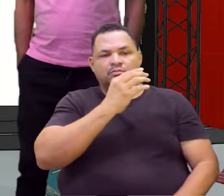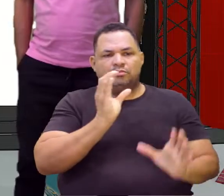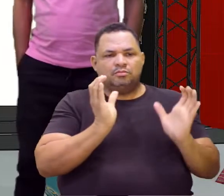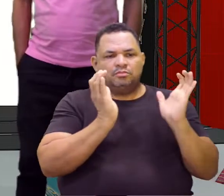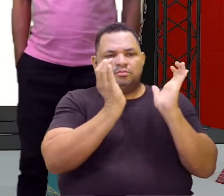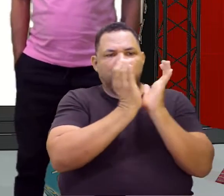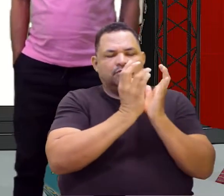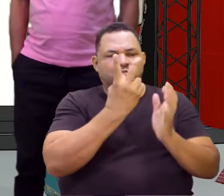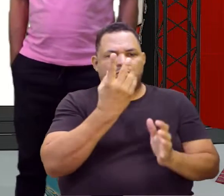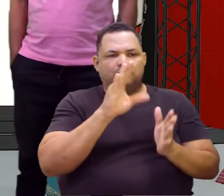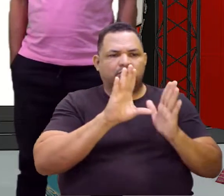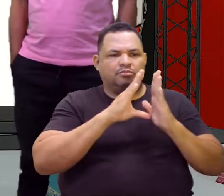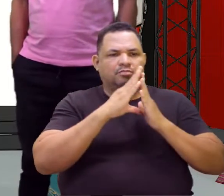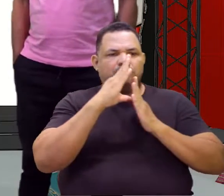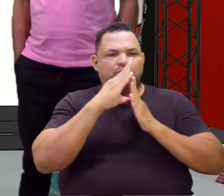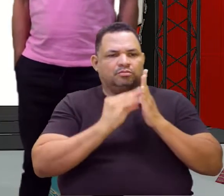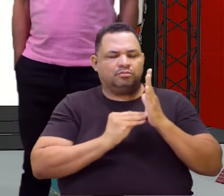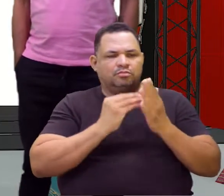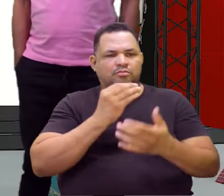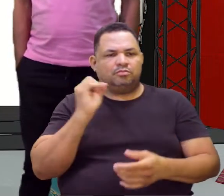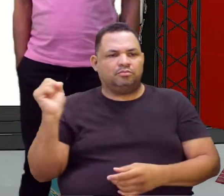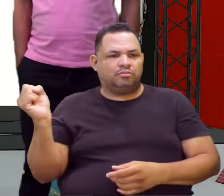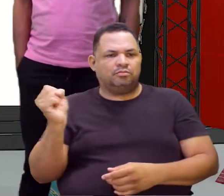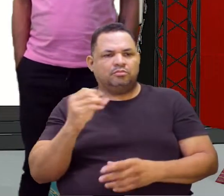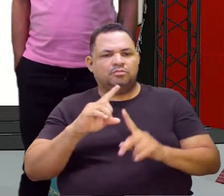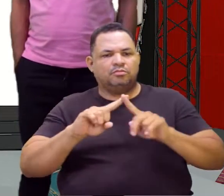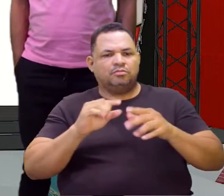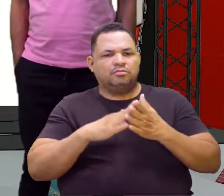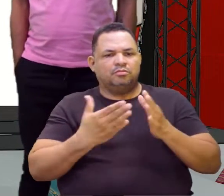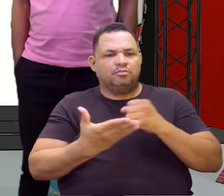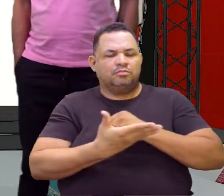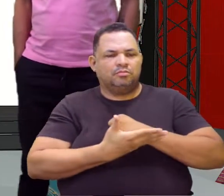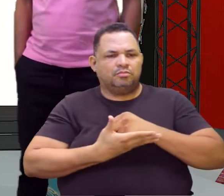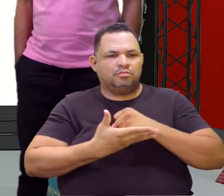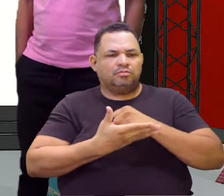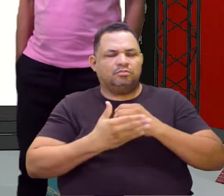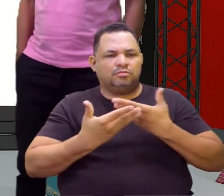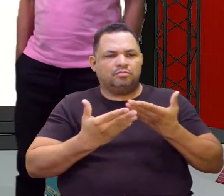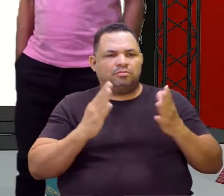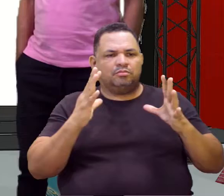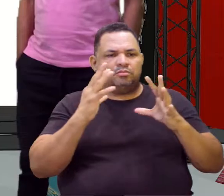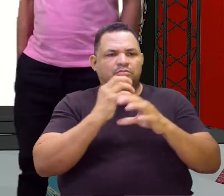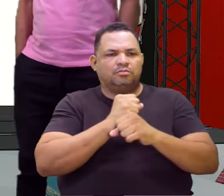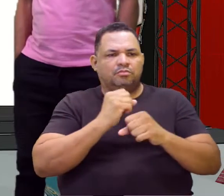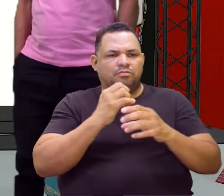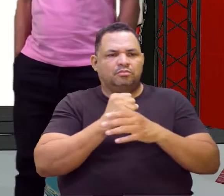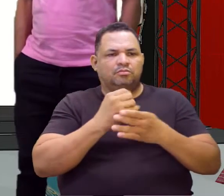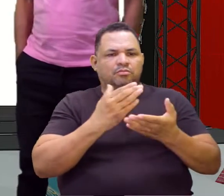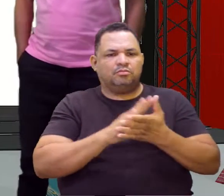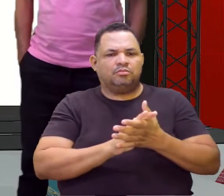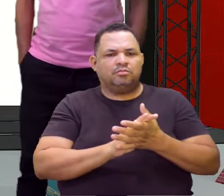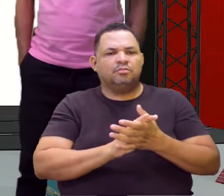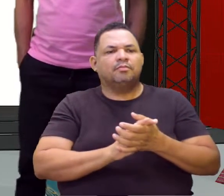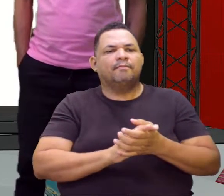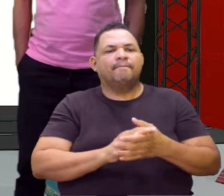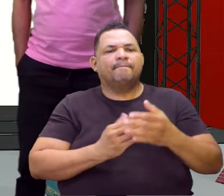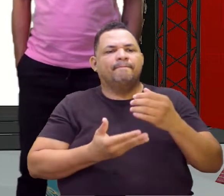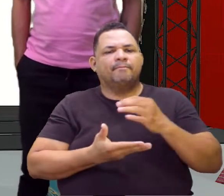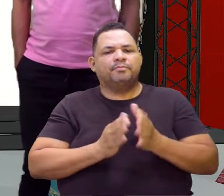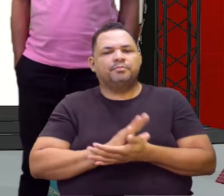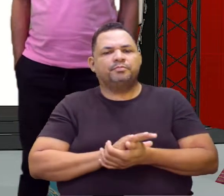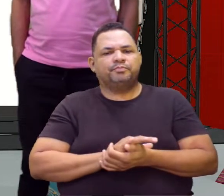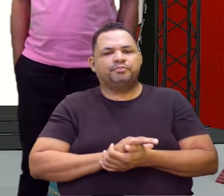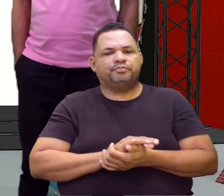o conteúdo novo para vocês, também tem um caminho, mas o basicão mesmo, o básico para se calcular a área de um triângulo é a base, vezes a